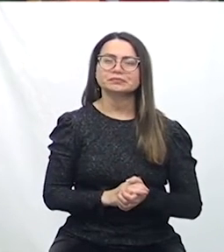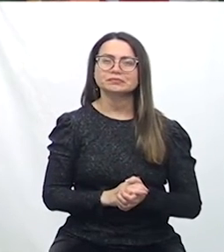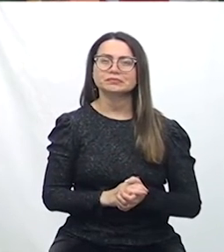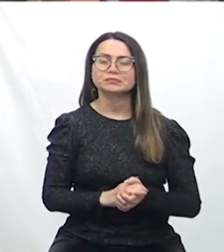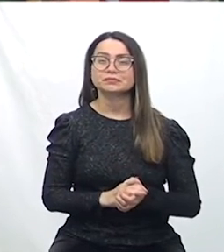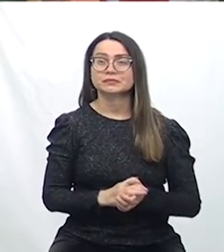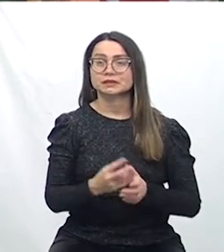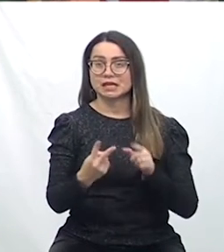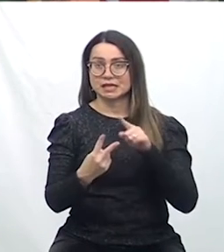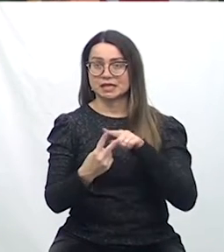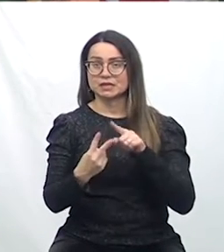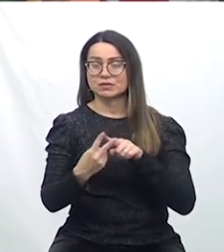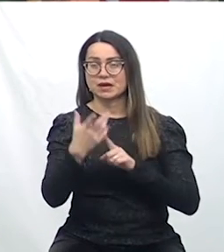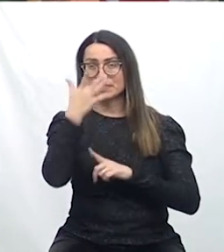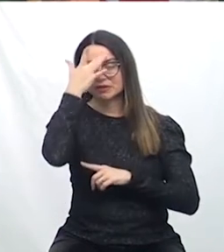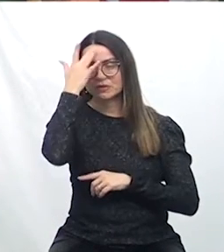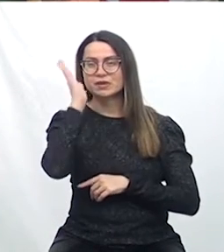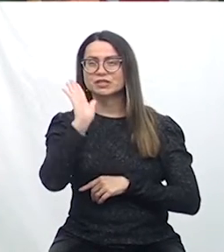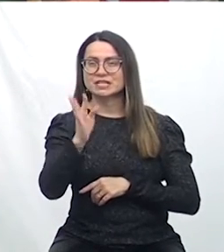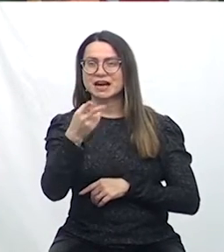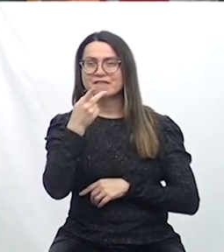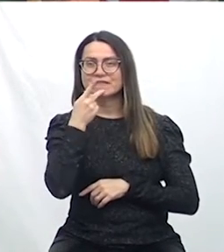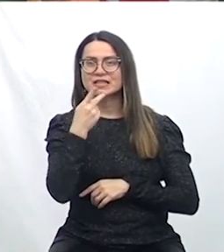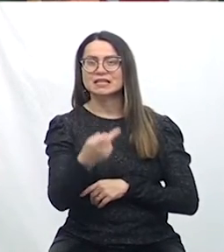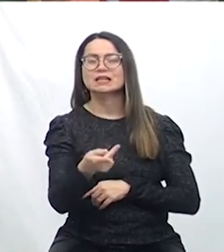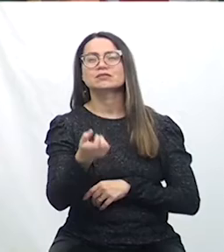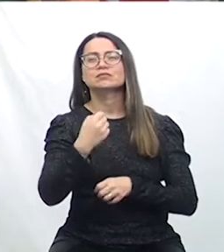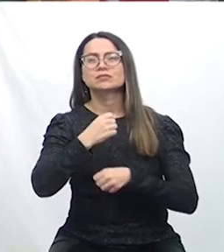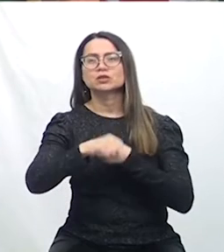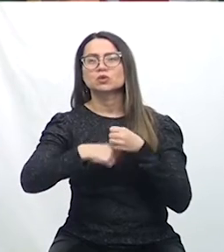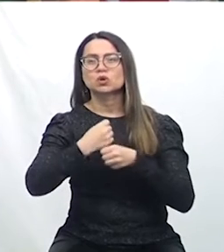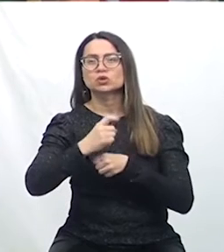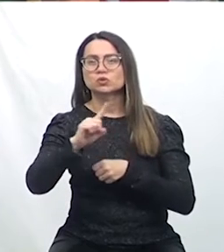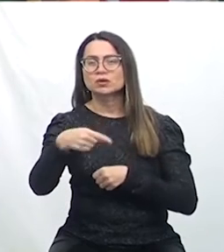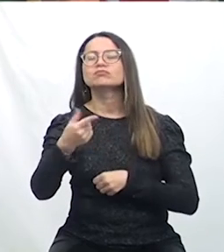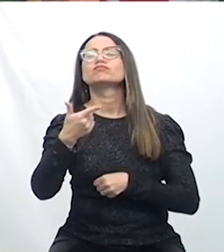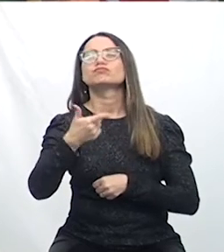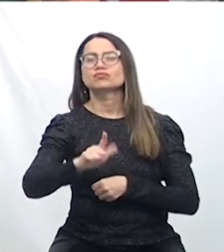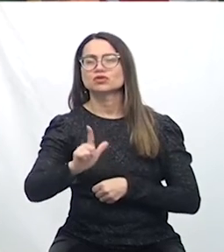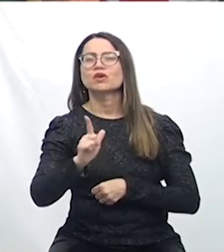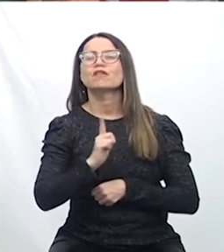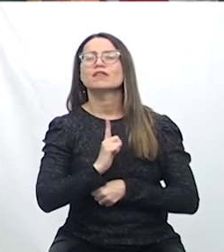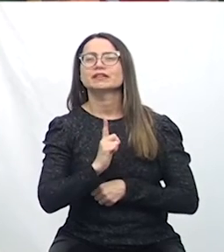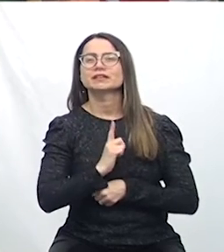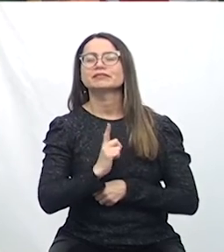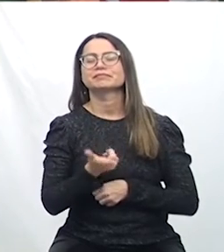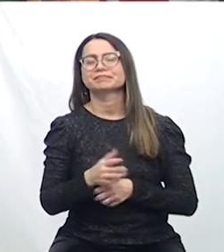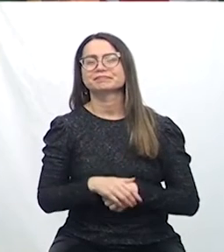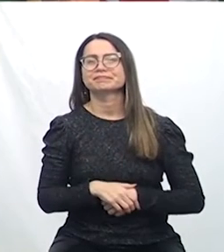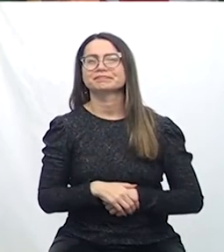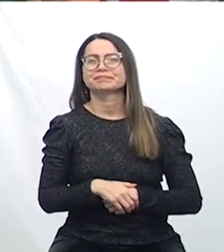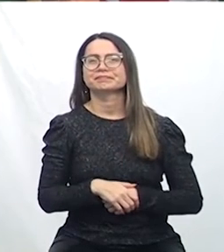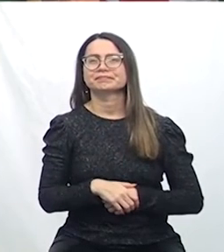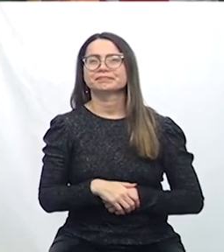disseram que o ano que vem vai ter novamente, então que fique na nossa cidade, além do 7 de setembro, para fechar com um baile, que é um